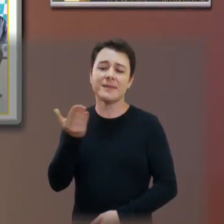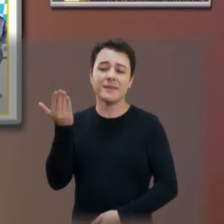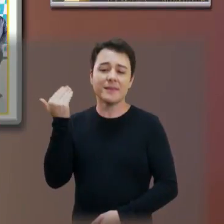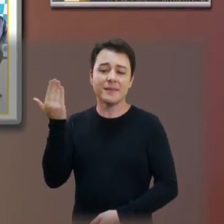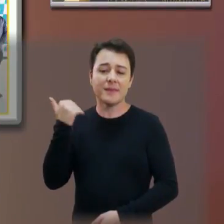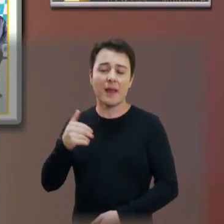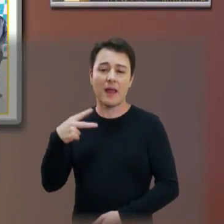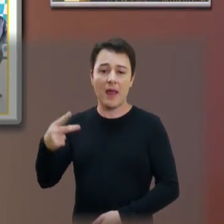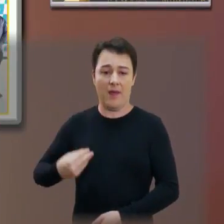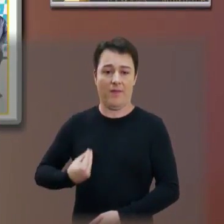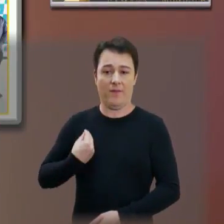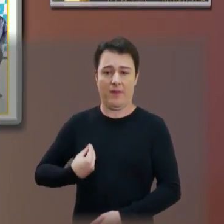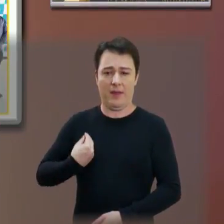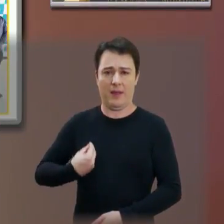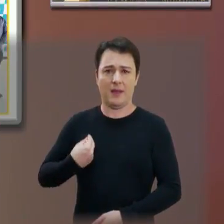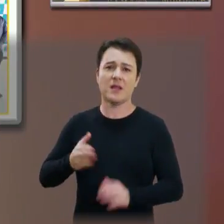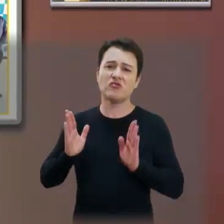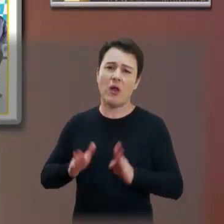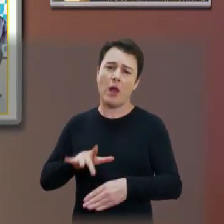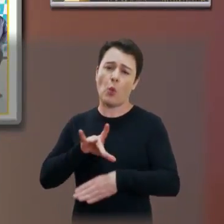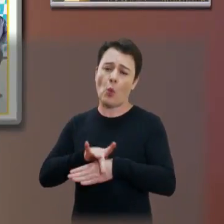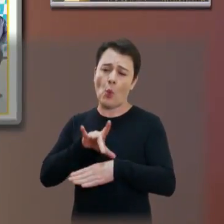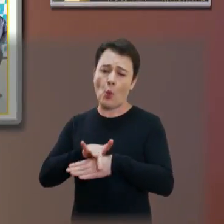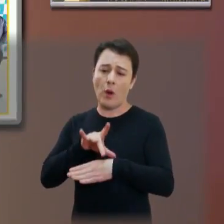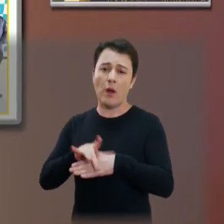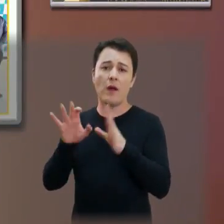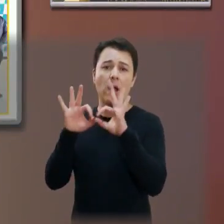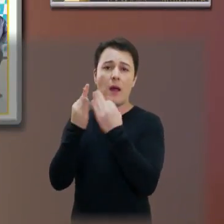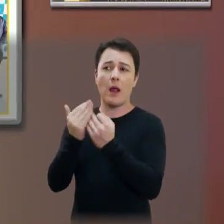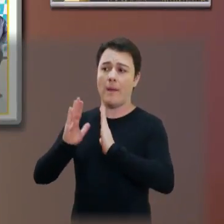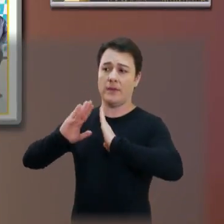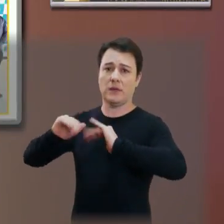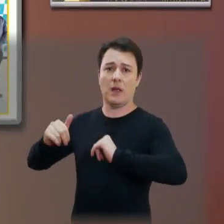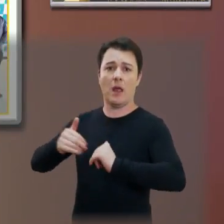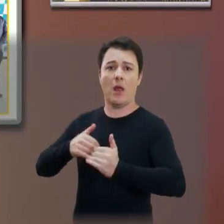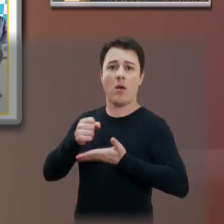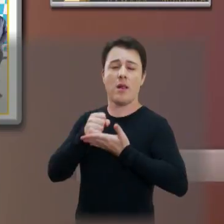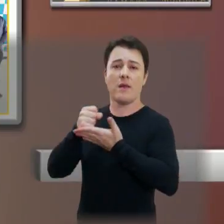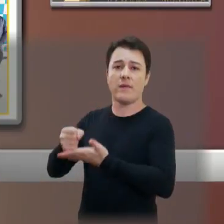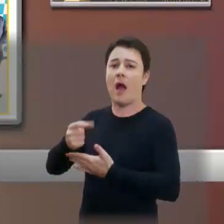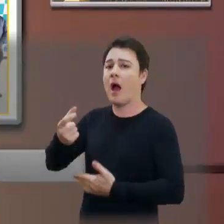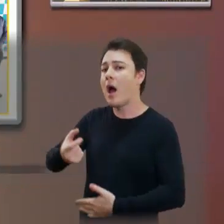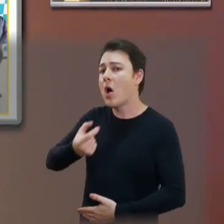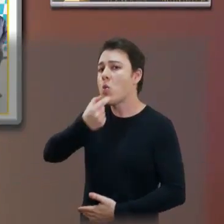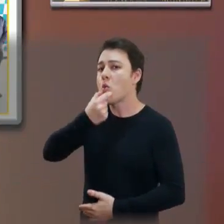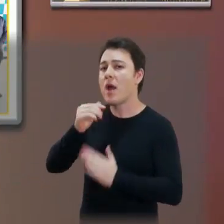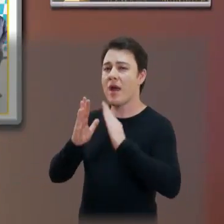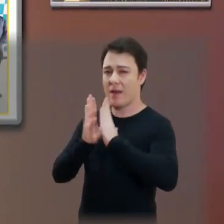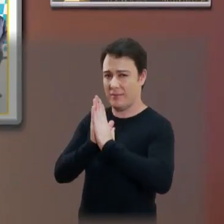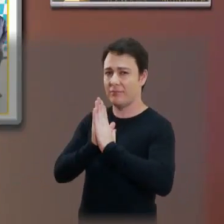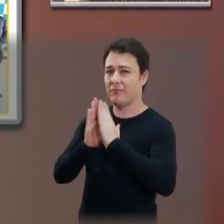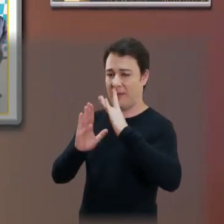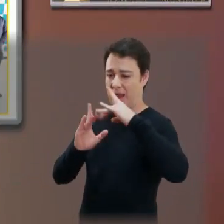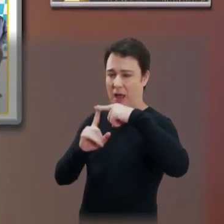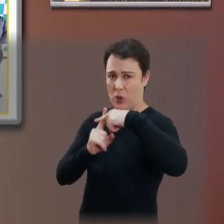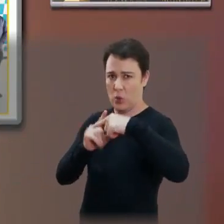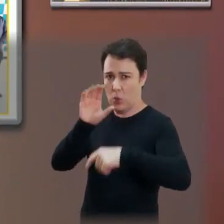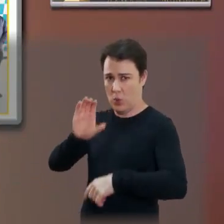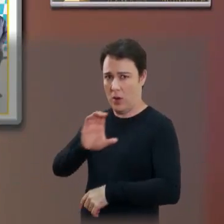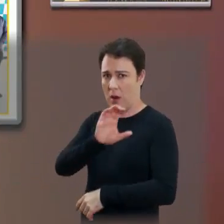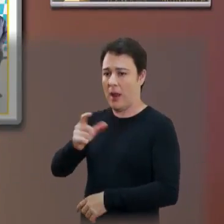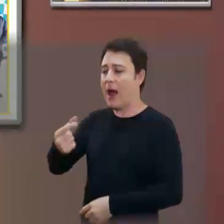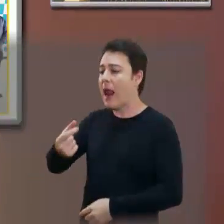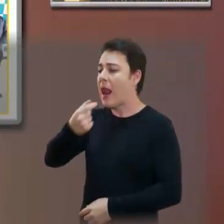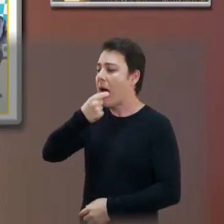fase da vida dela já bem debilitada, a família me pediu que eu levasse comunhão, então a gente sempre estava levando Cristo